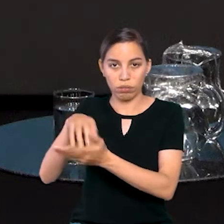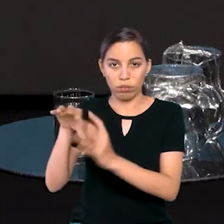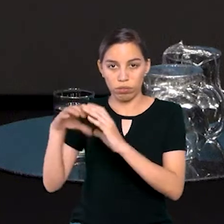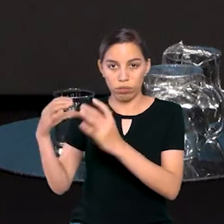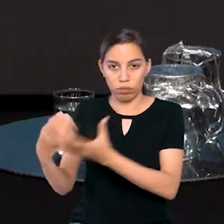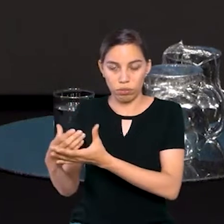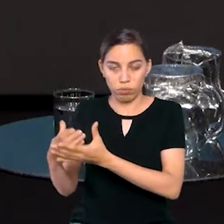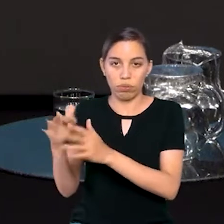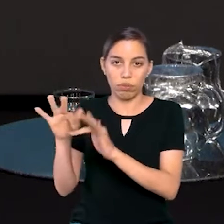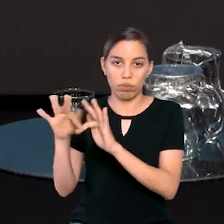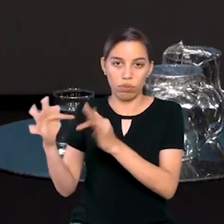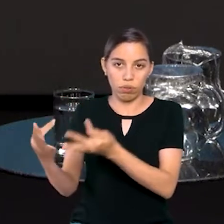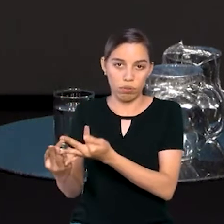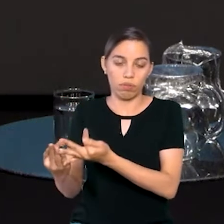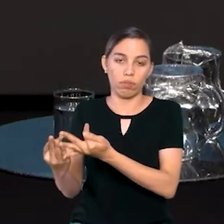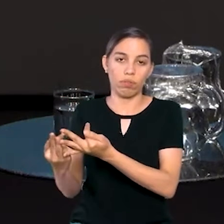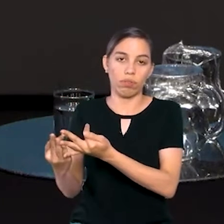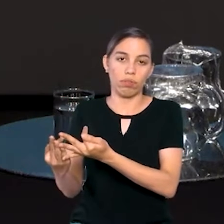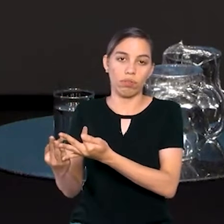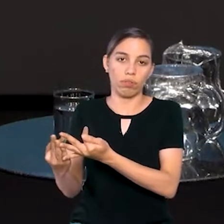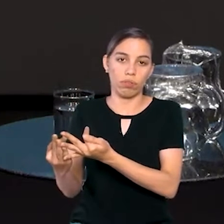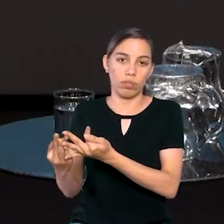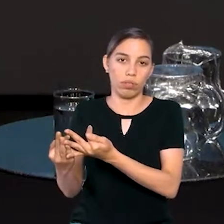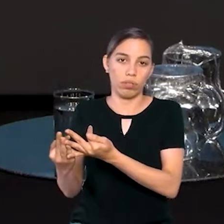que eu acho que é uma novidade.